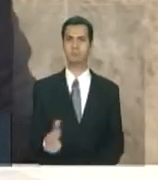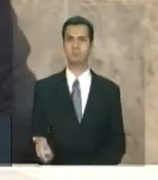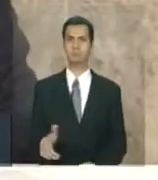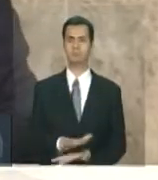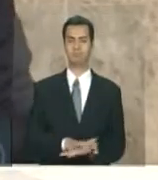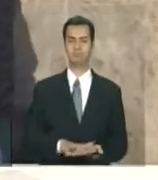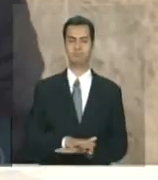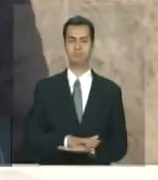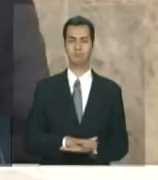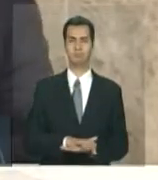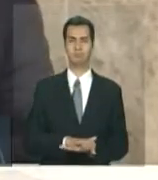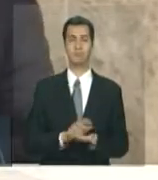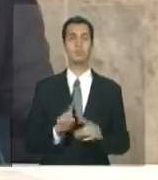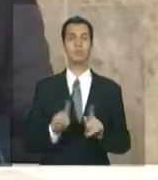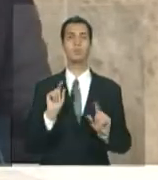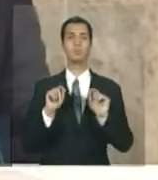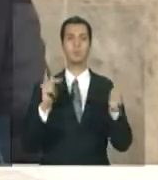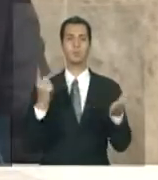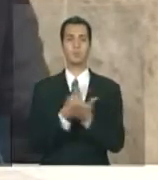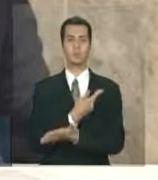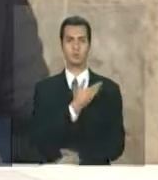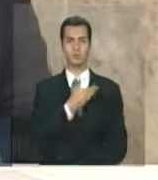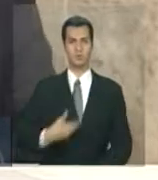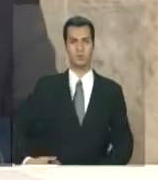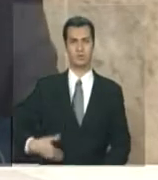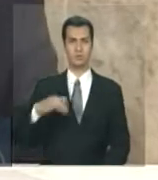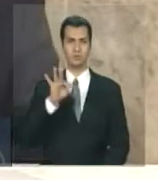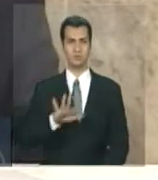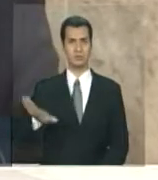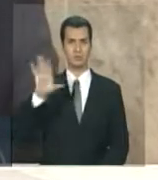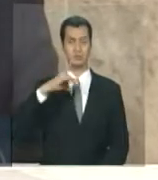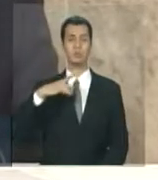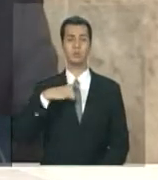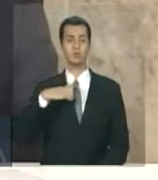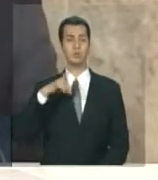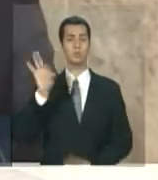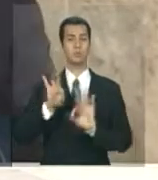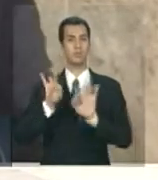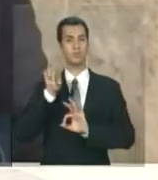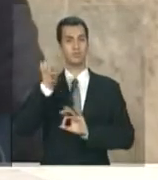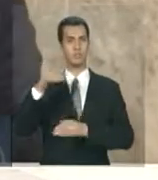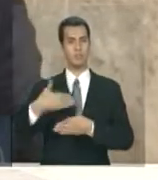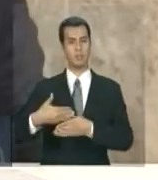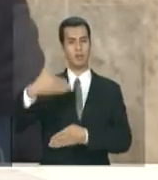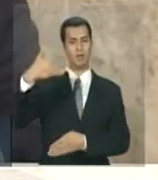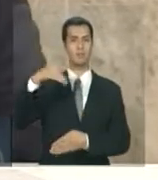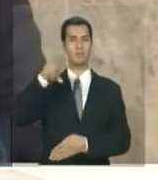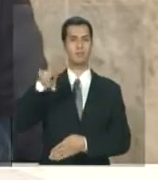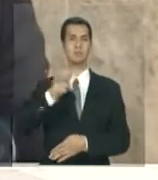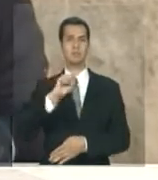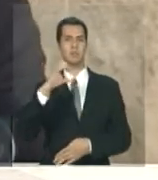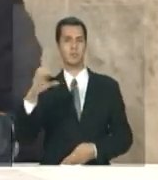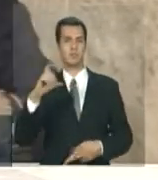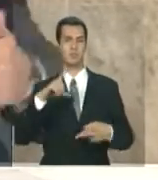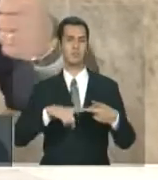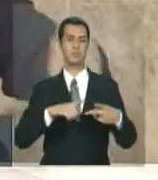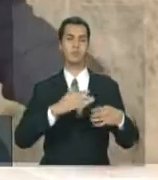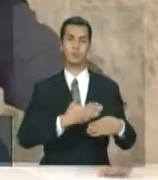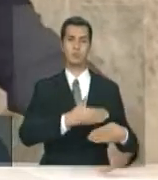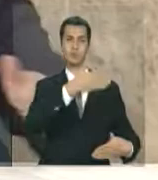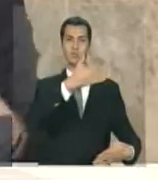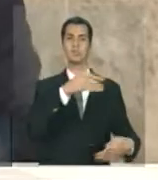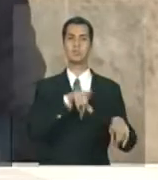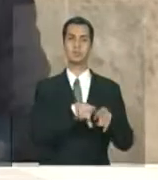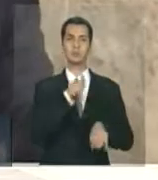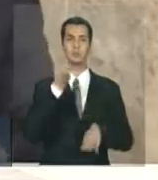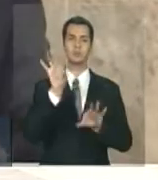federal, nós temos barragens projetadas em Santa Catarina e temos barragens projetadas no Rio